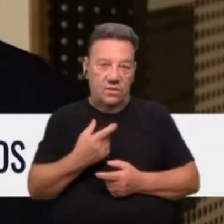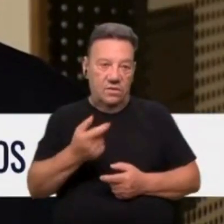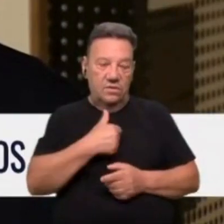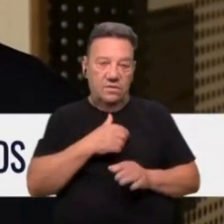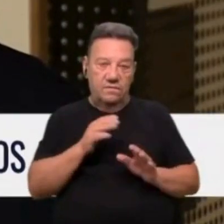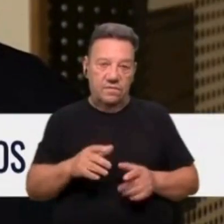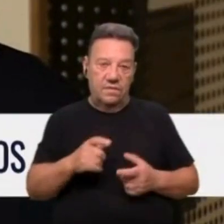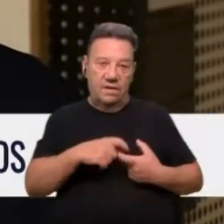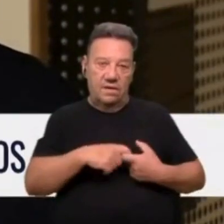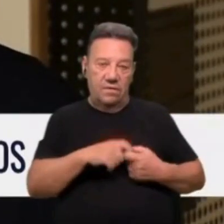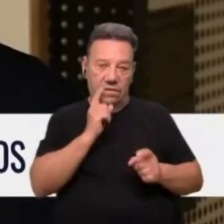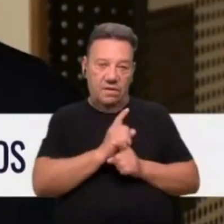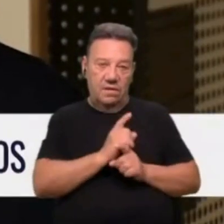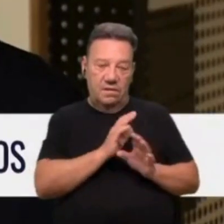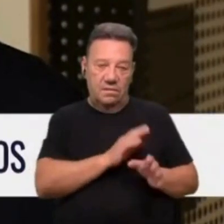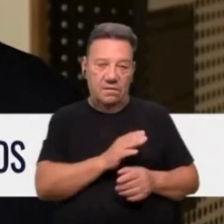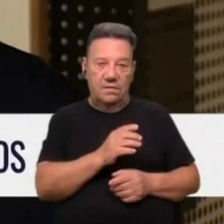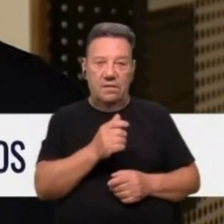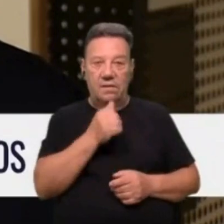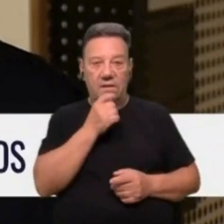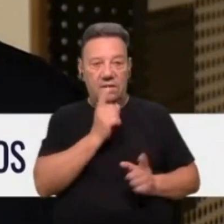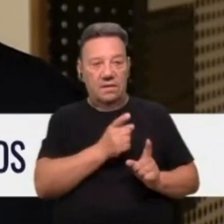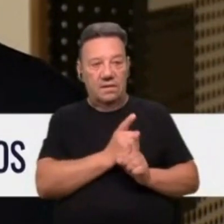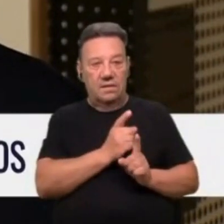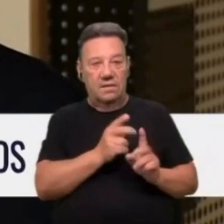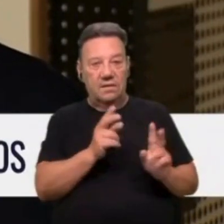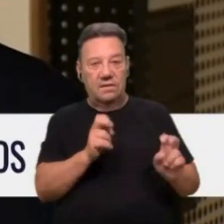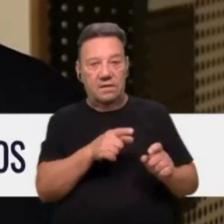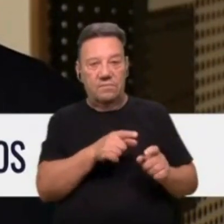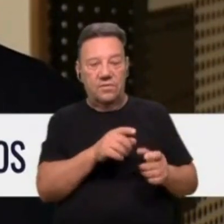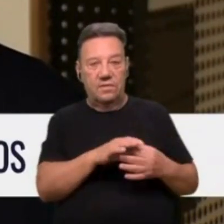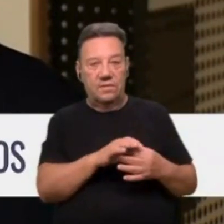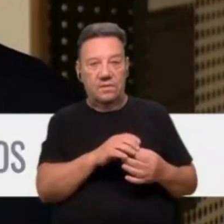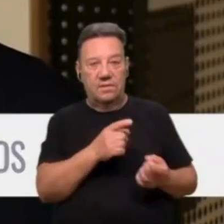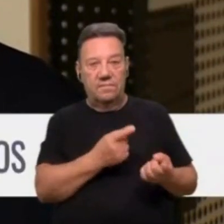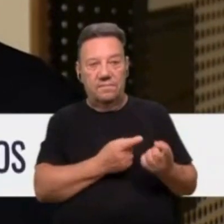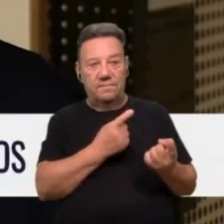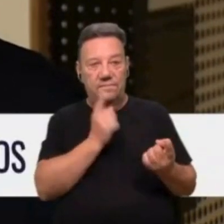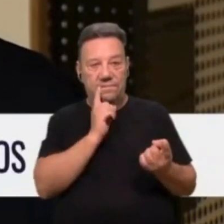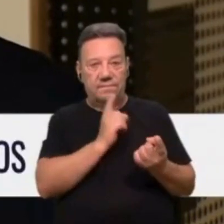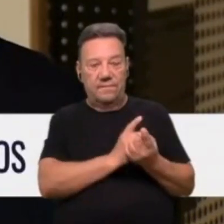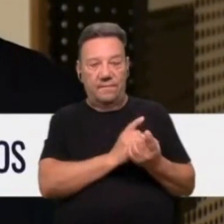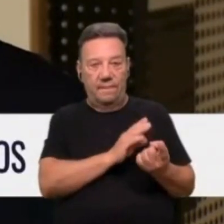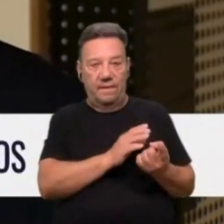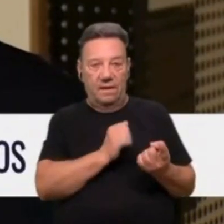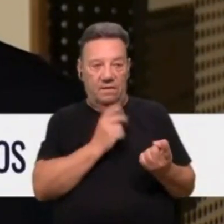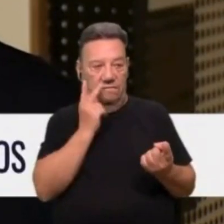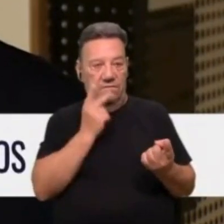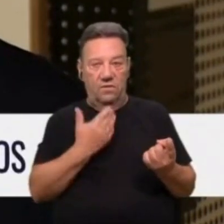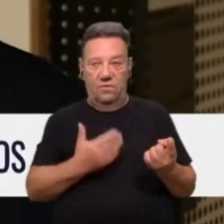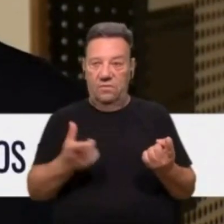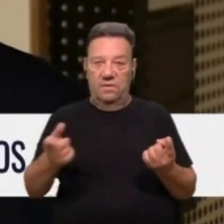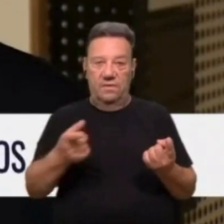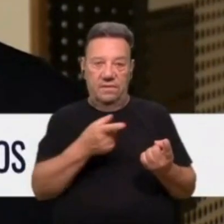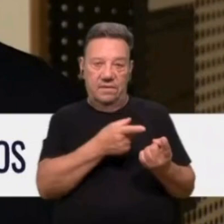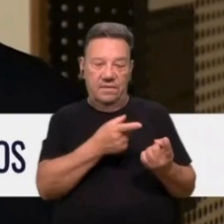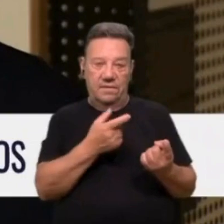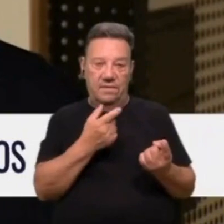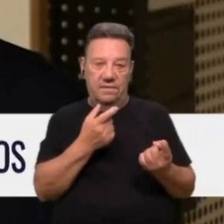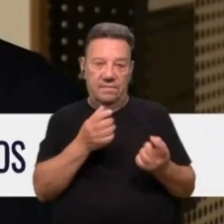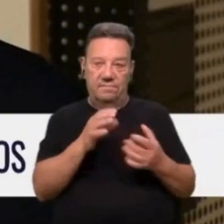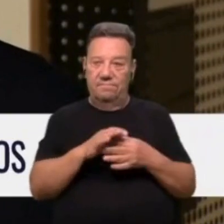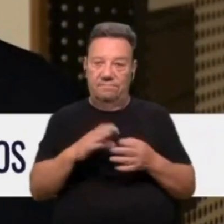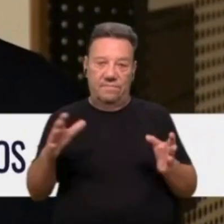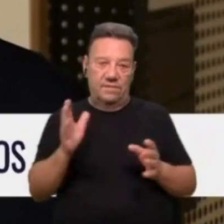ficamos ancorados ainda a utilizar este termo que, de alguma maneira, a meu ver, hoje em dia é